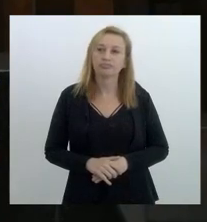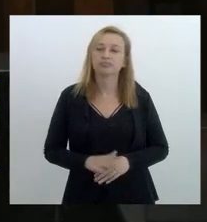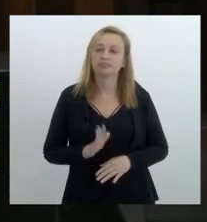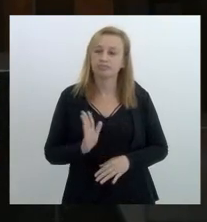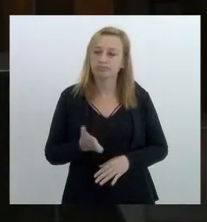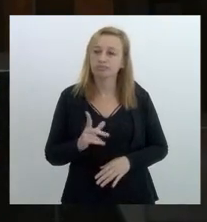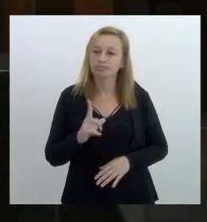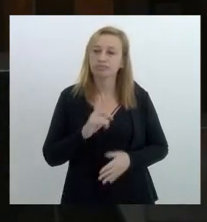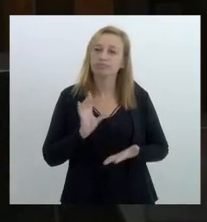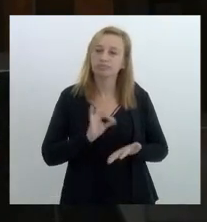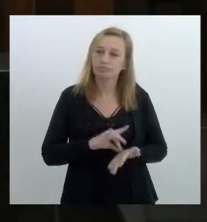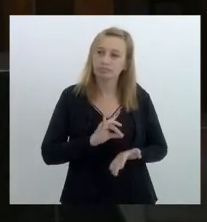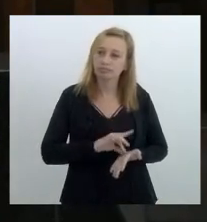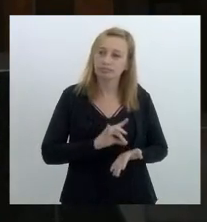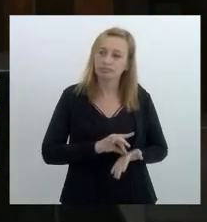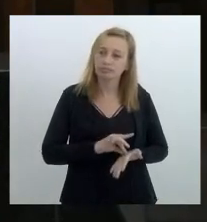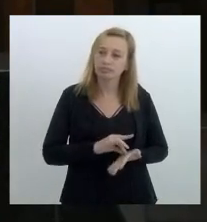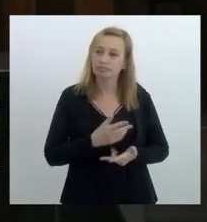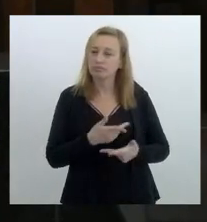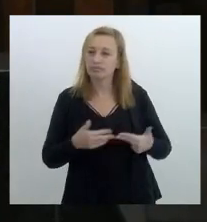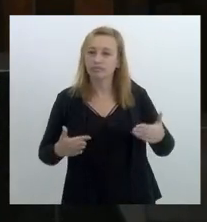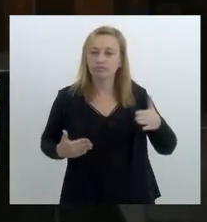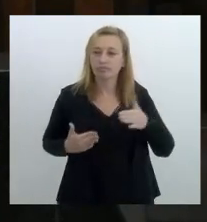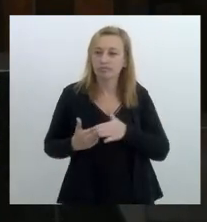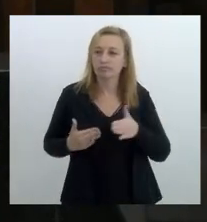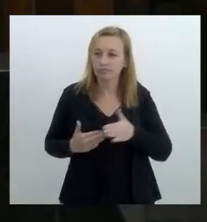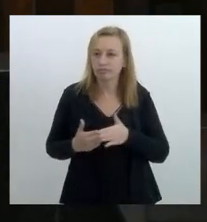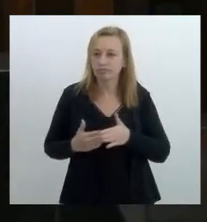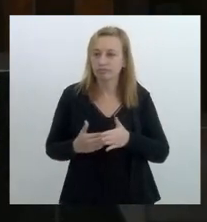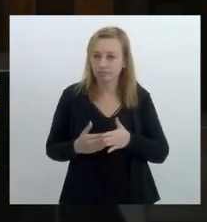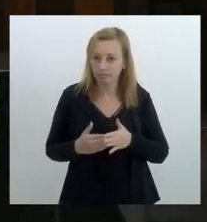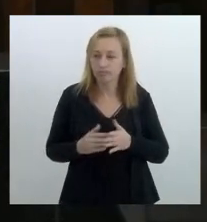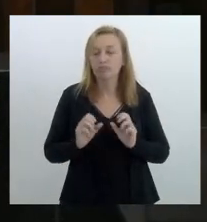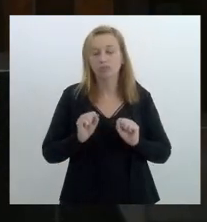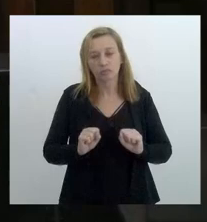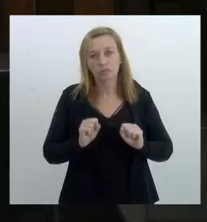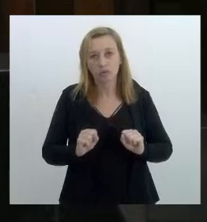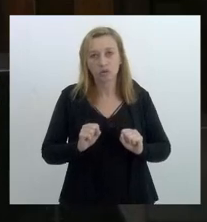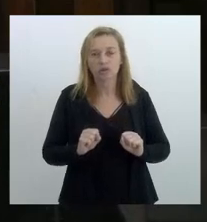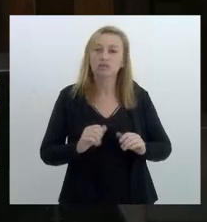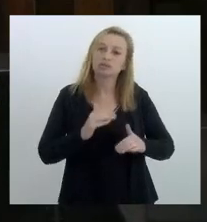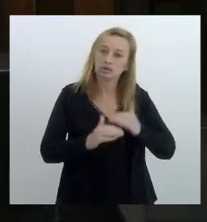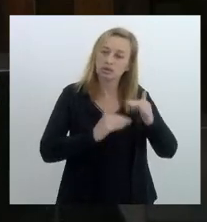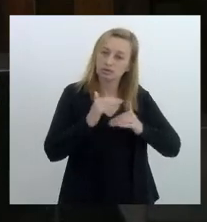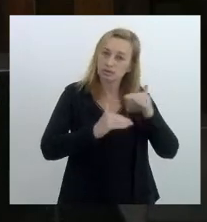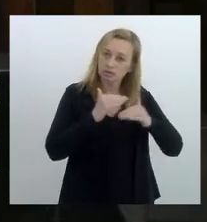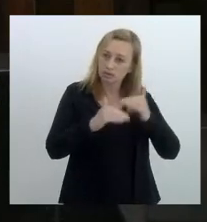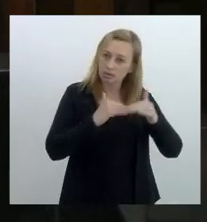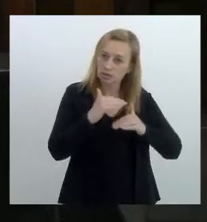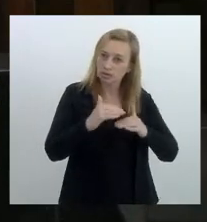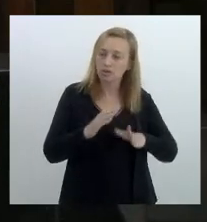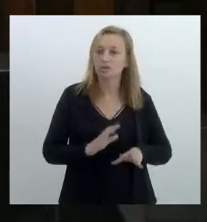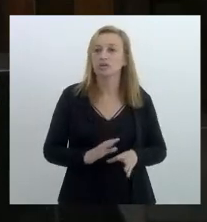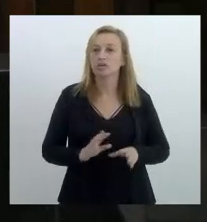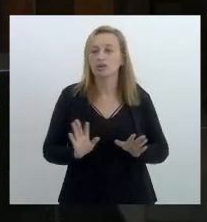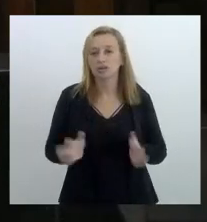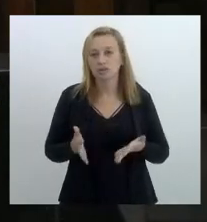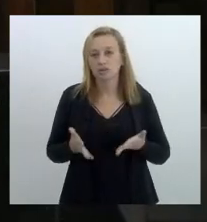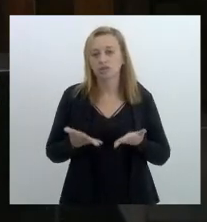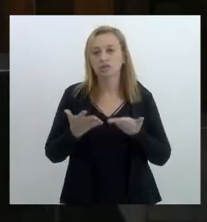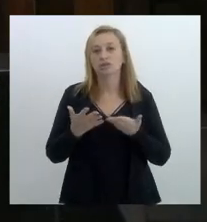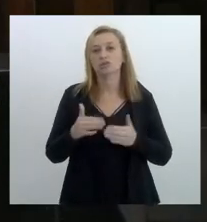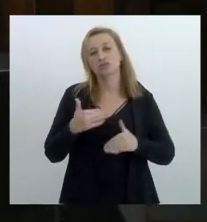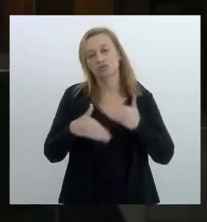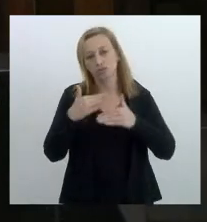já tem, na verdade, uma série de limitações de mecanismos que possam ser desenvolvidos para induzir o